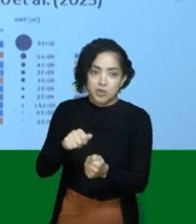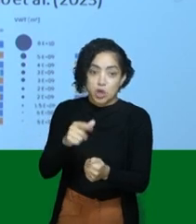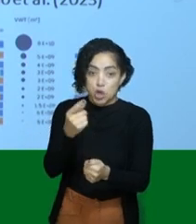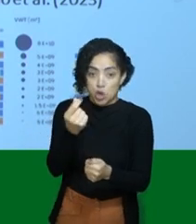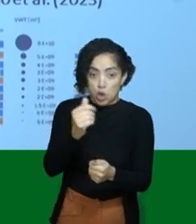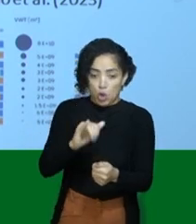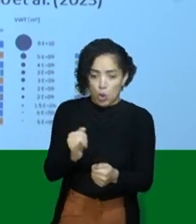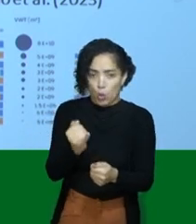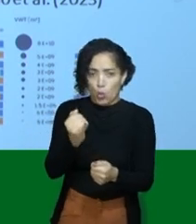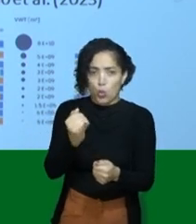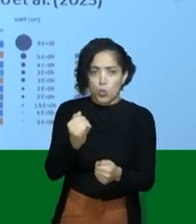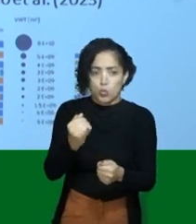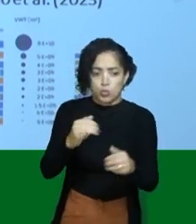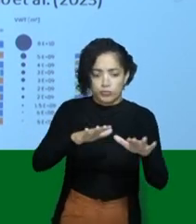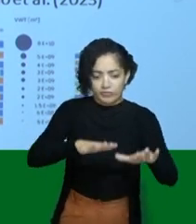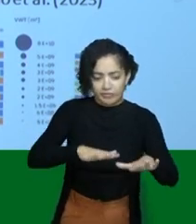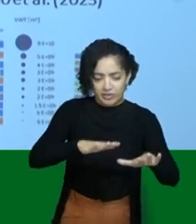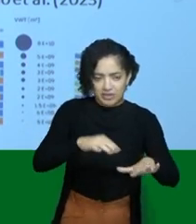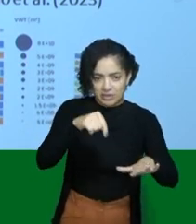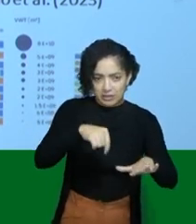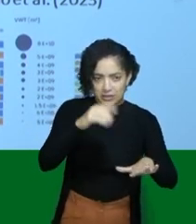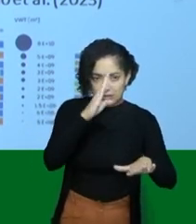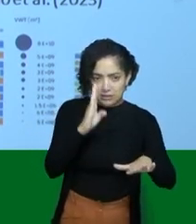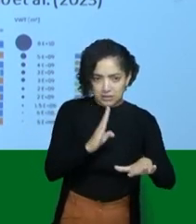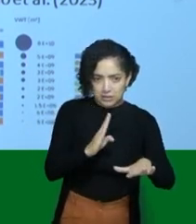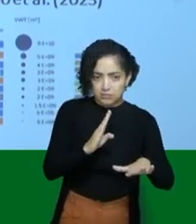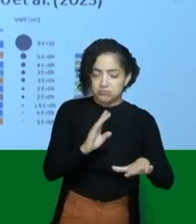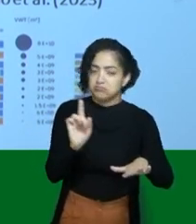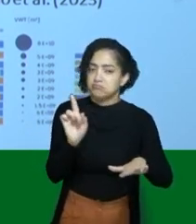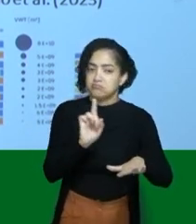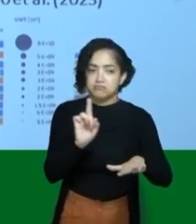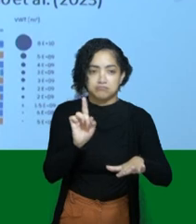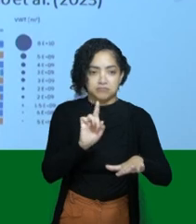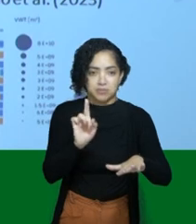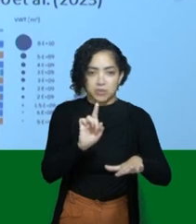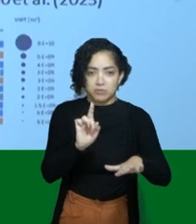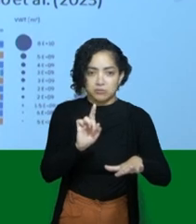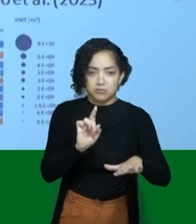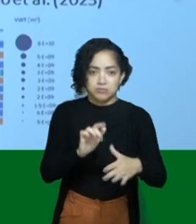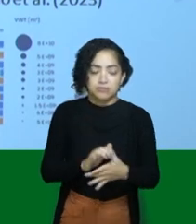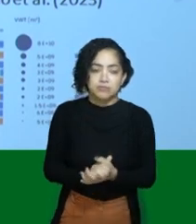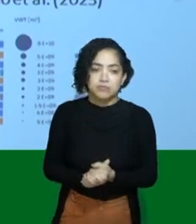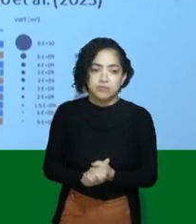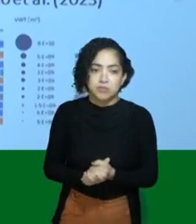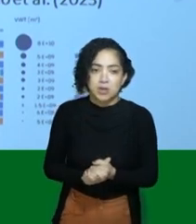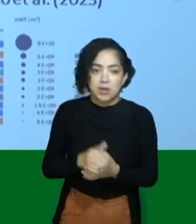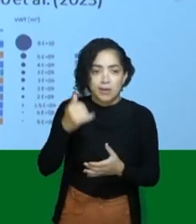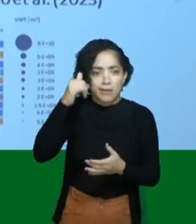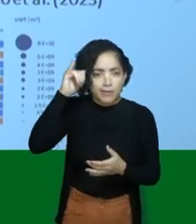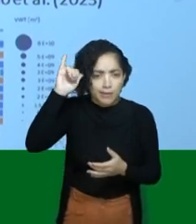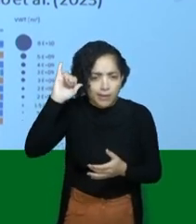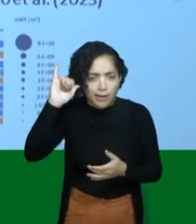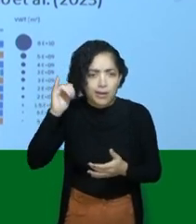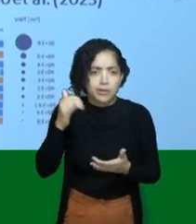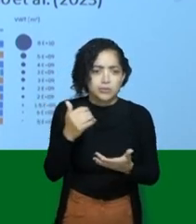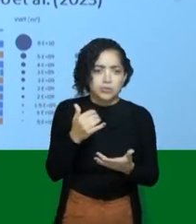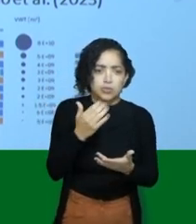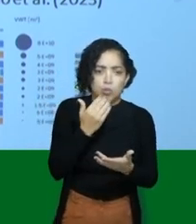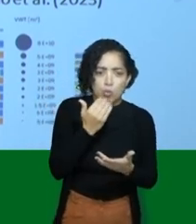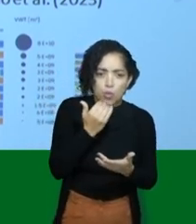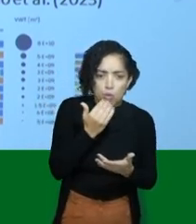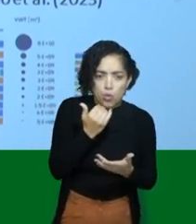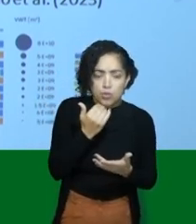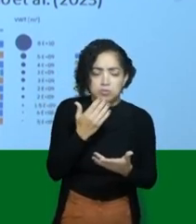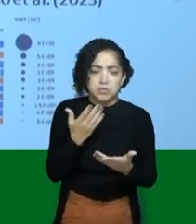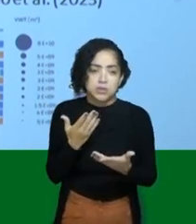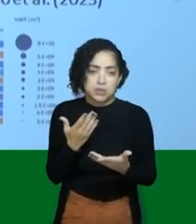nenhum para a gente, tá bom? É, a gente não come soja, muito pouco. Gado come soja, né? Mas